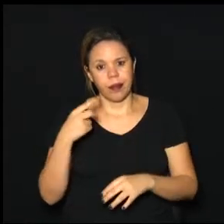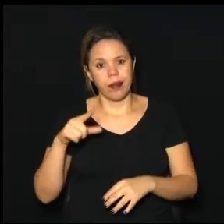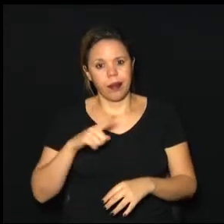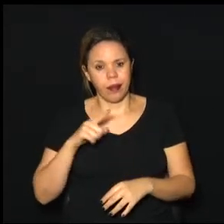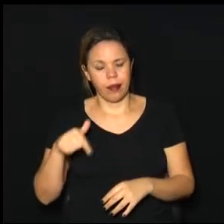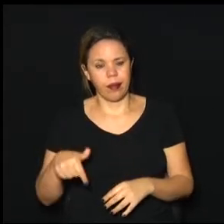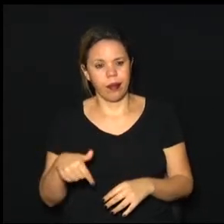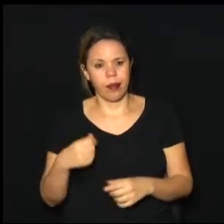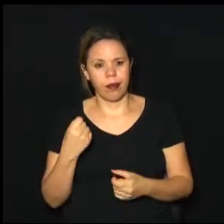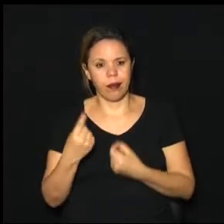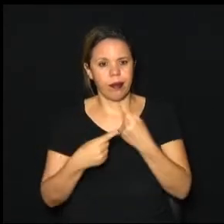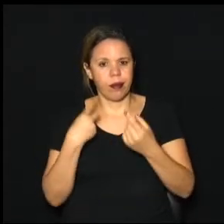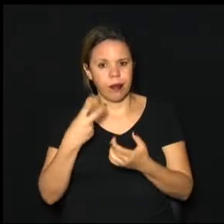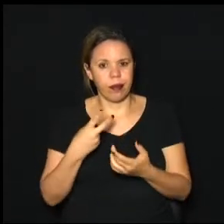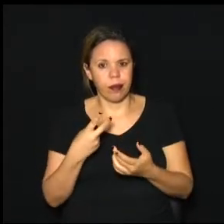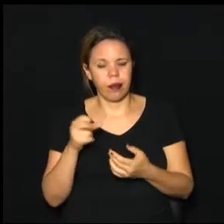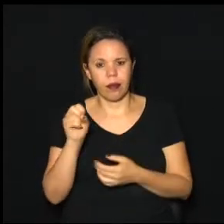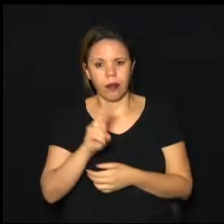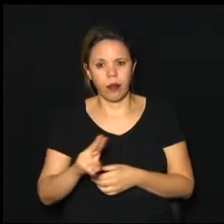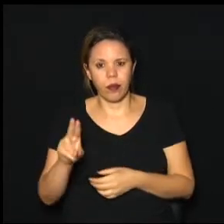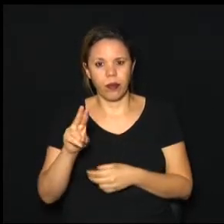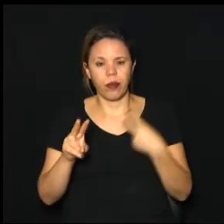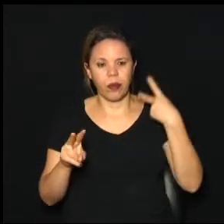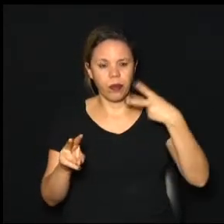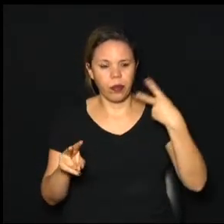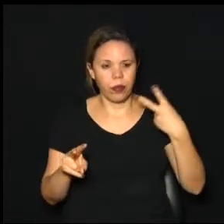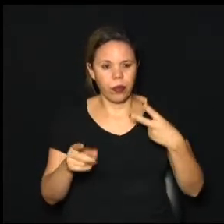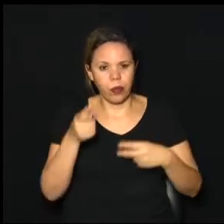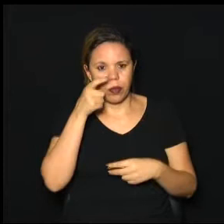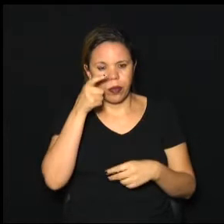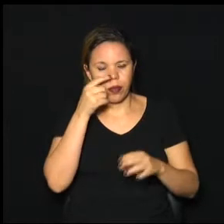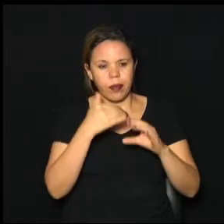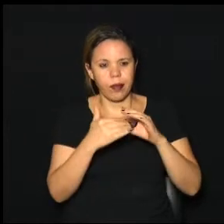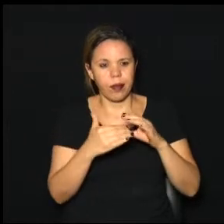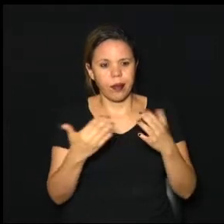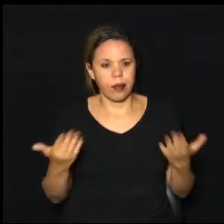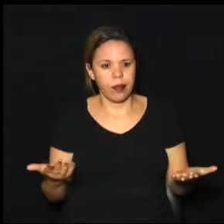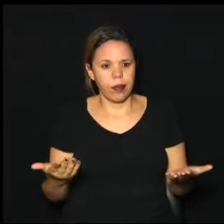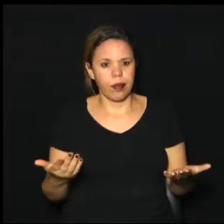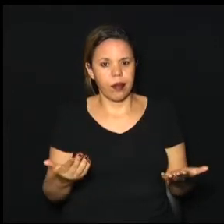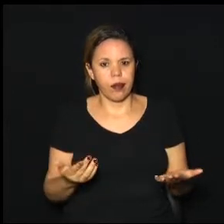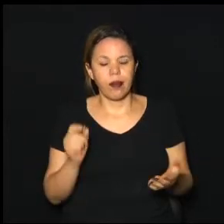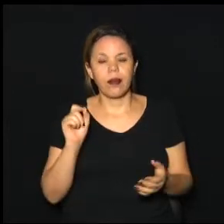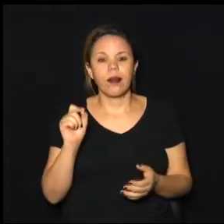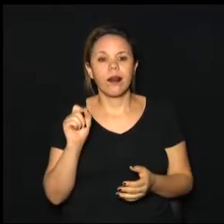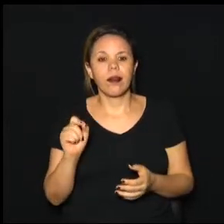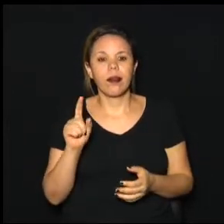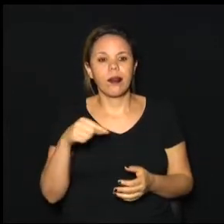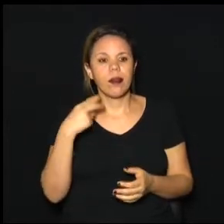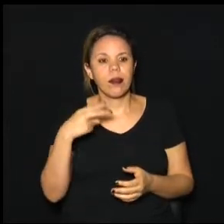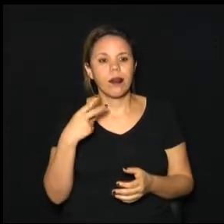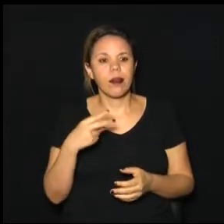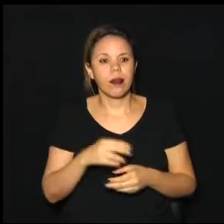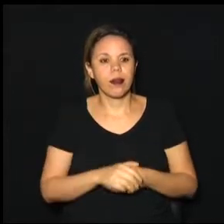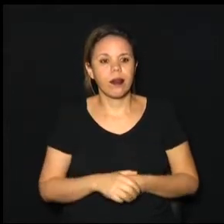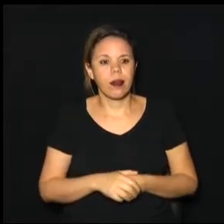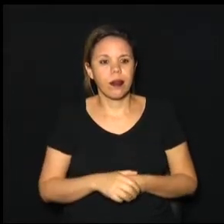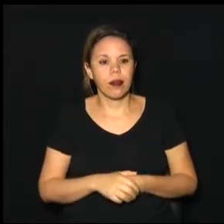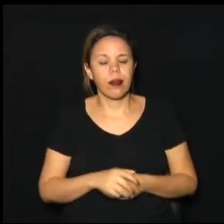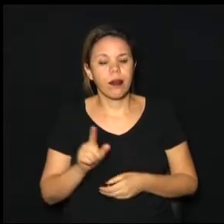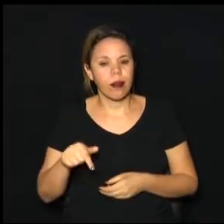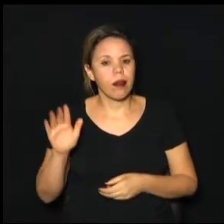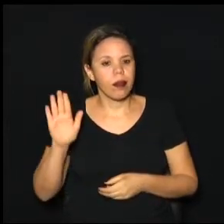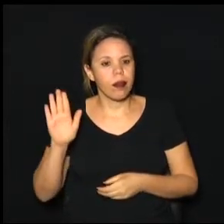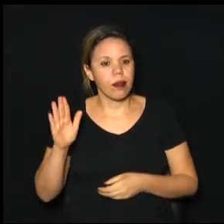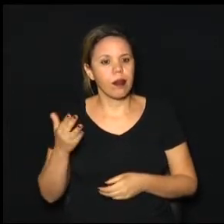tem alguns vereadores de Sumaré, de Valinhos, que estão assistindo, que mandaram mensagem. Então, para quem é vereador e é